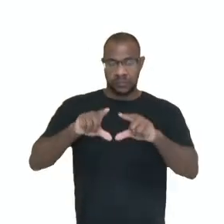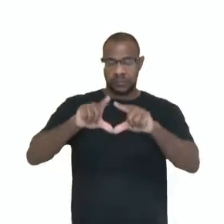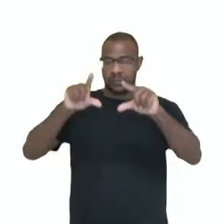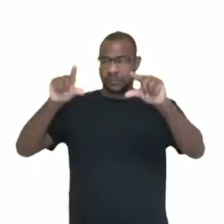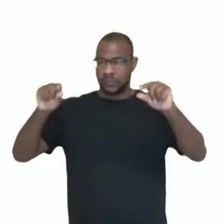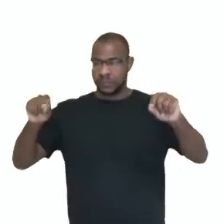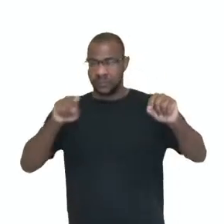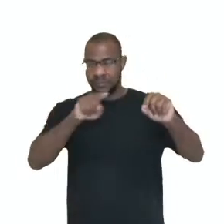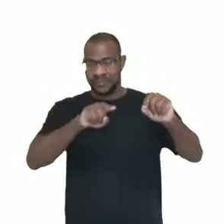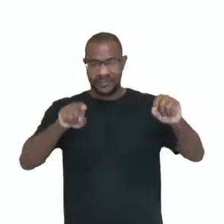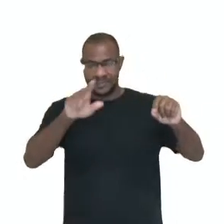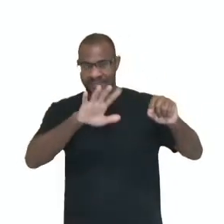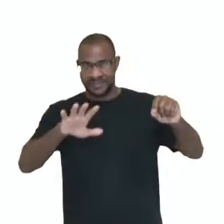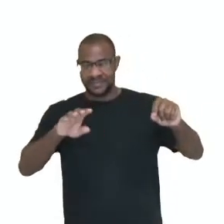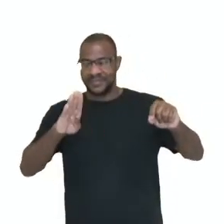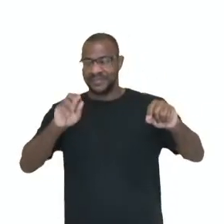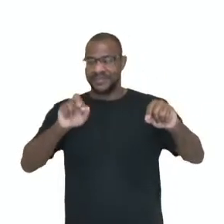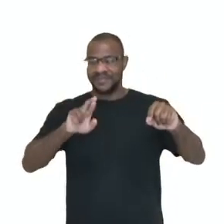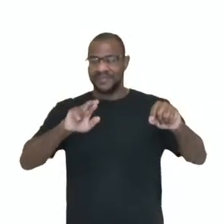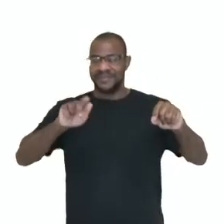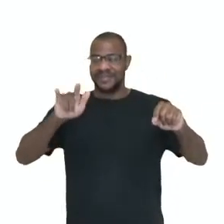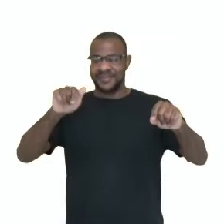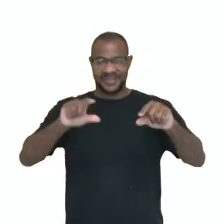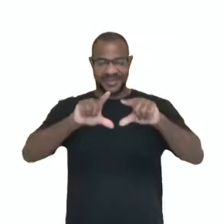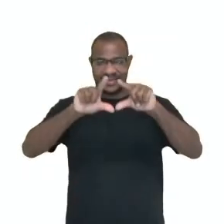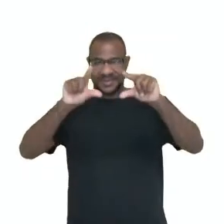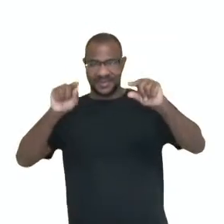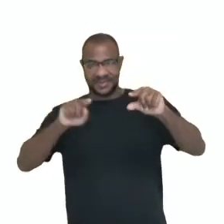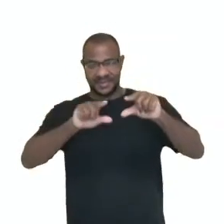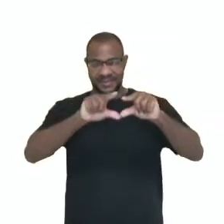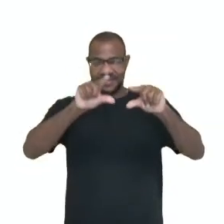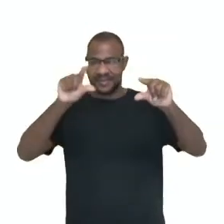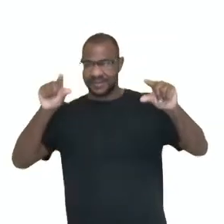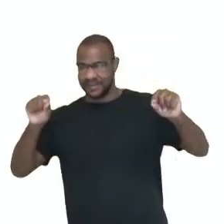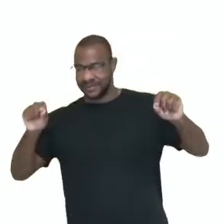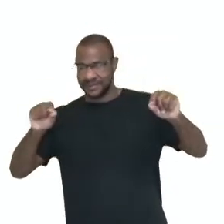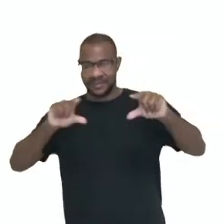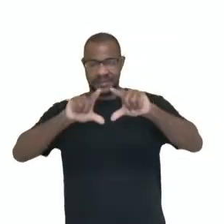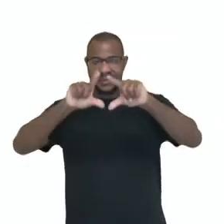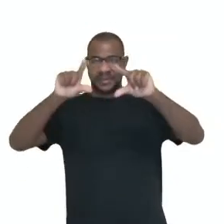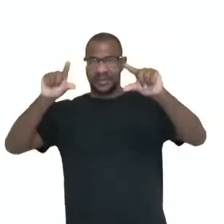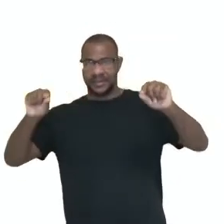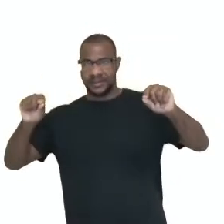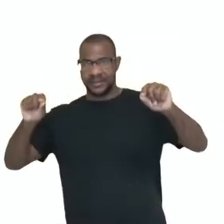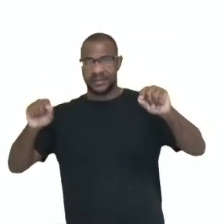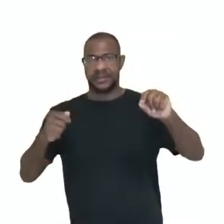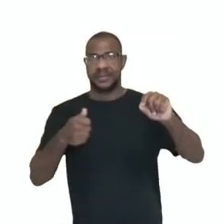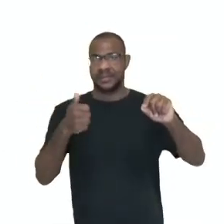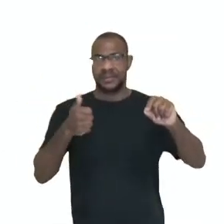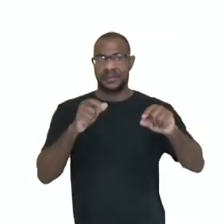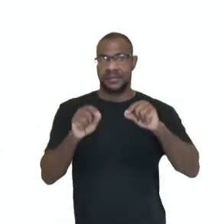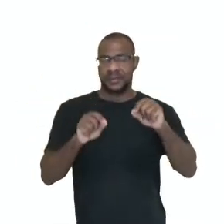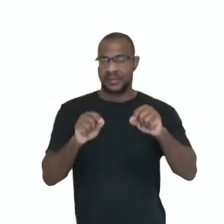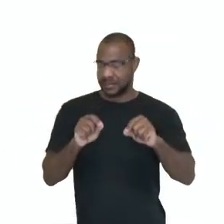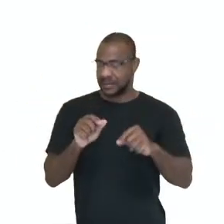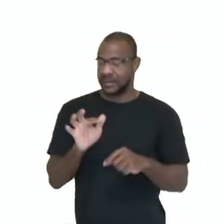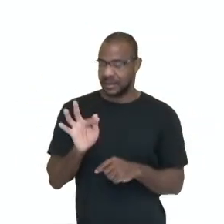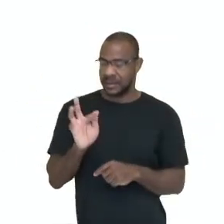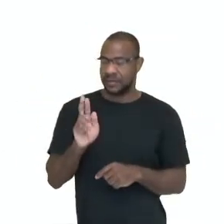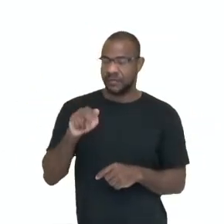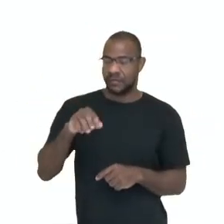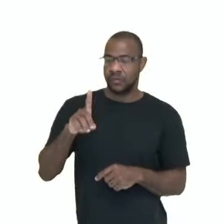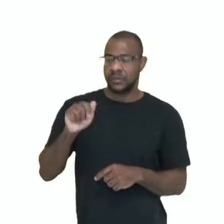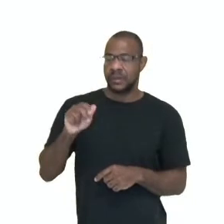já mencionamos, ele está vibrando no primeiro harmônico. Vale destacar que o primeiro harmônico é chamado de estado fundamental. É